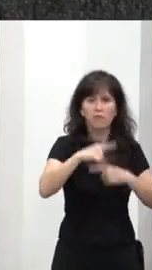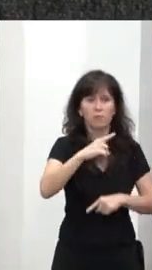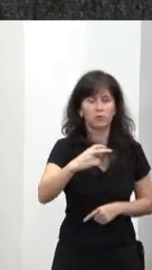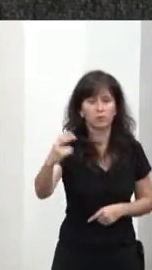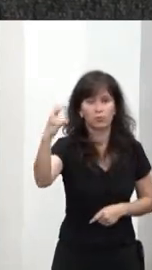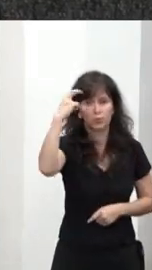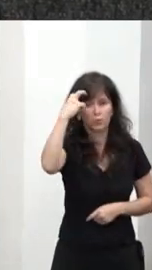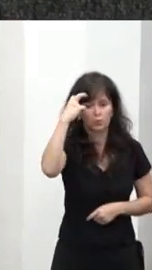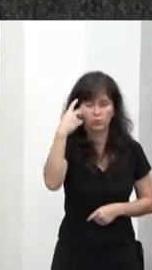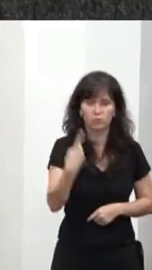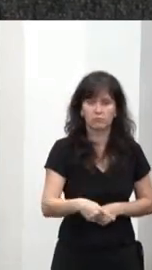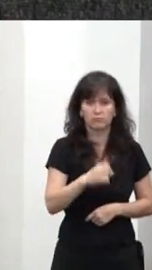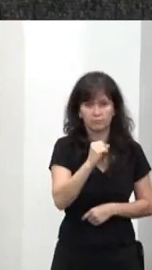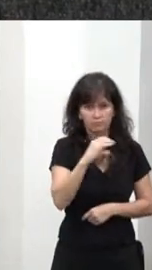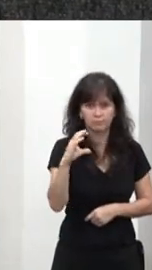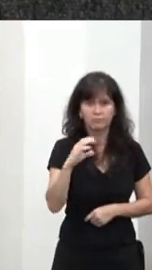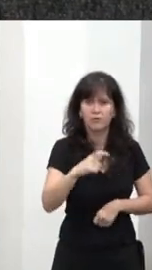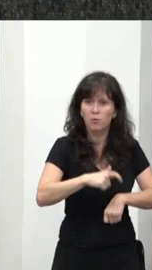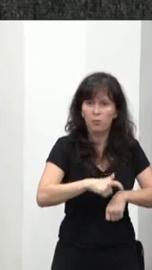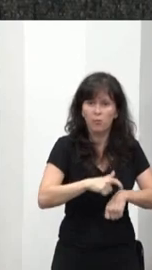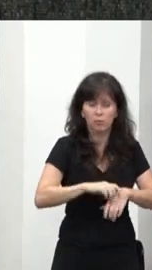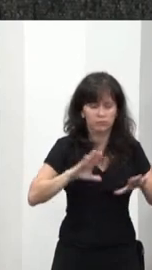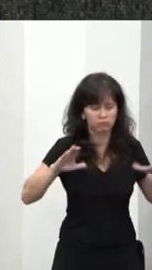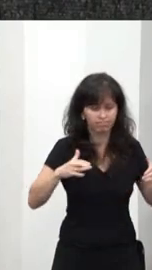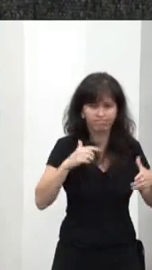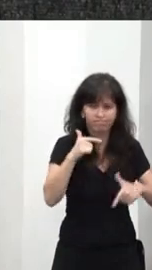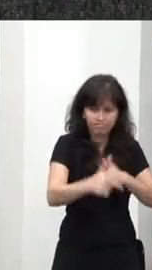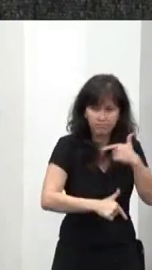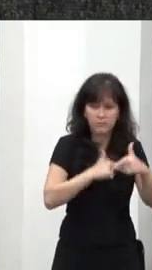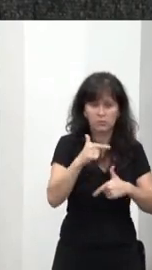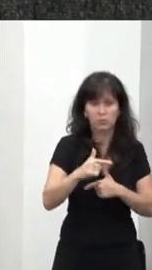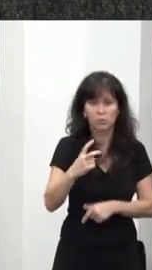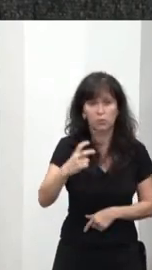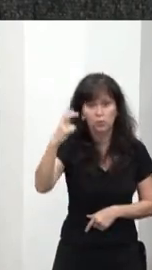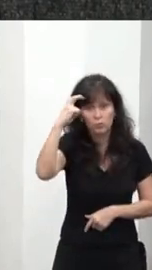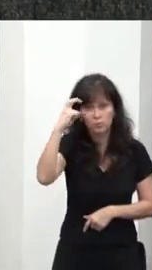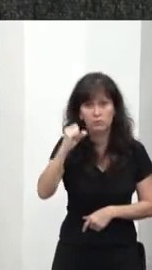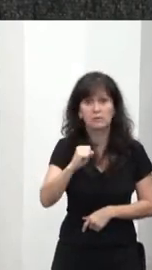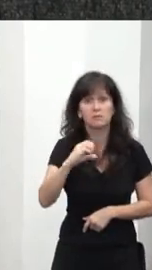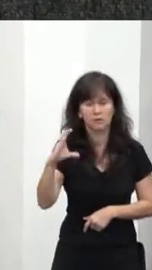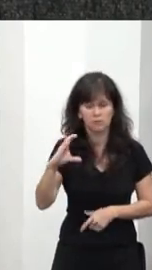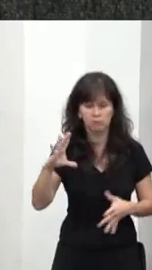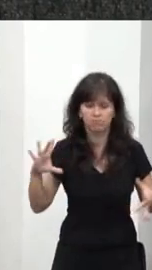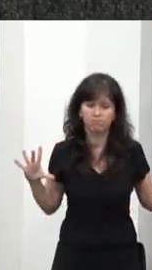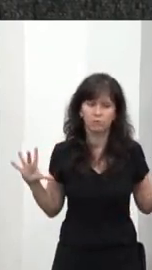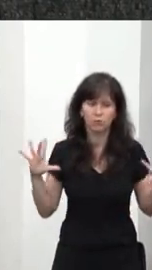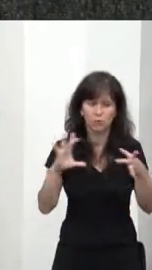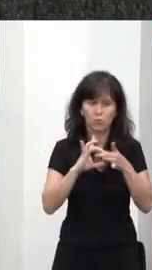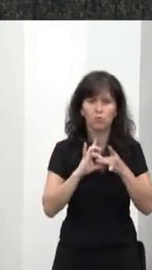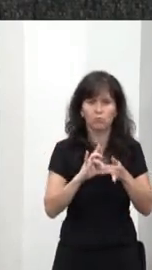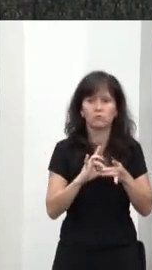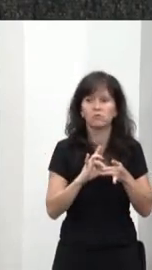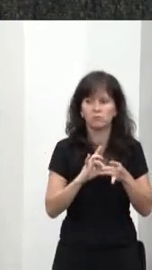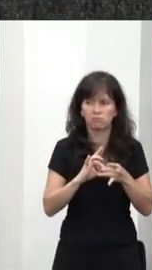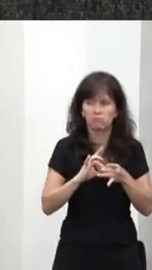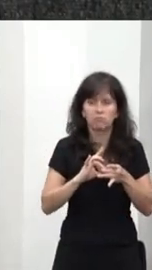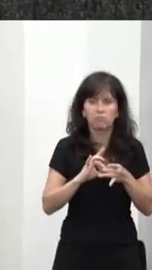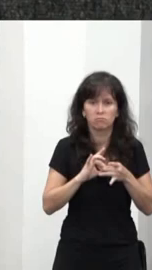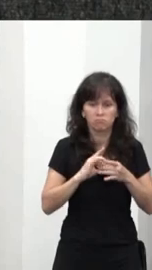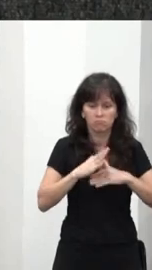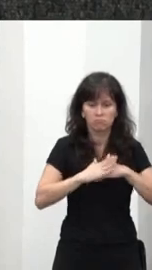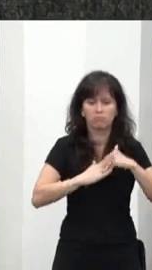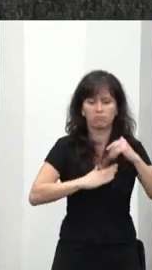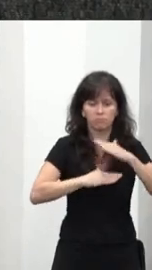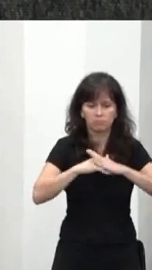próximos anos é momento da classe trabalhadora da cultura de Santa Catarina se unir para colaborar e construir